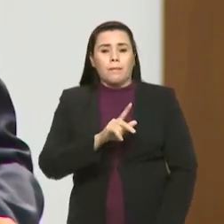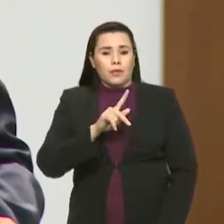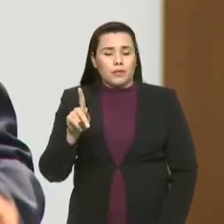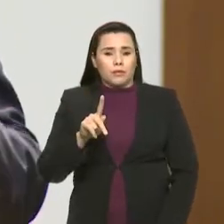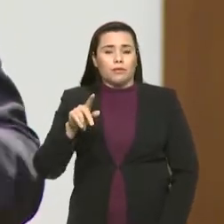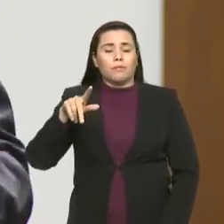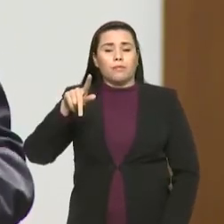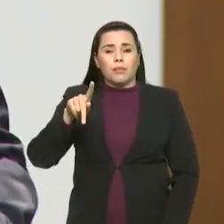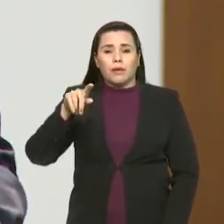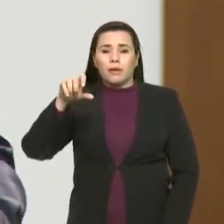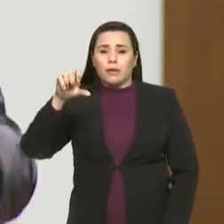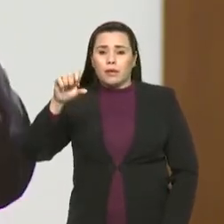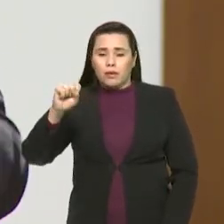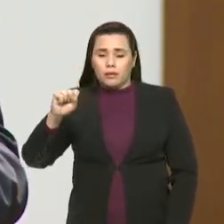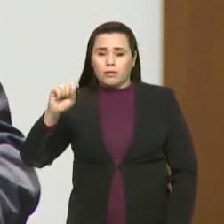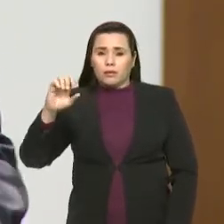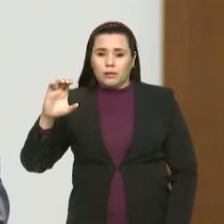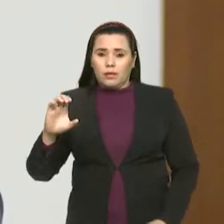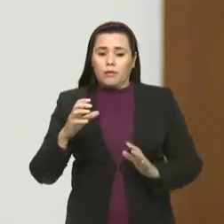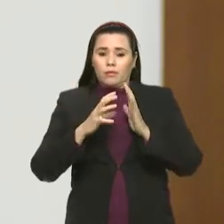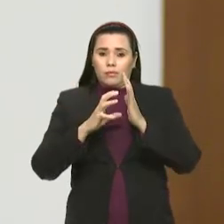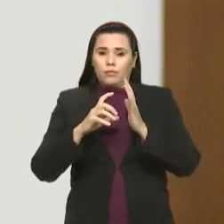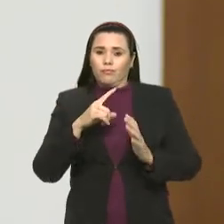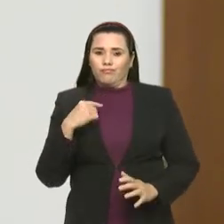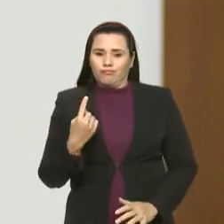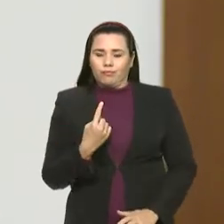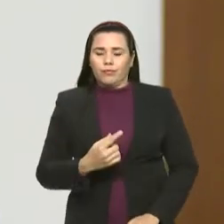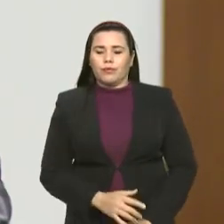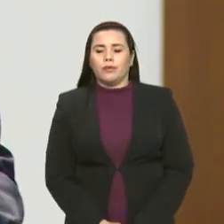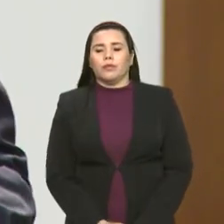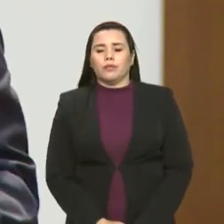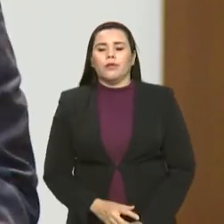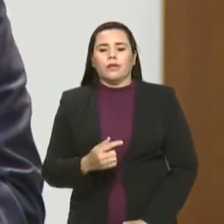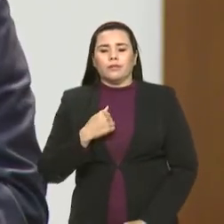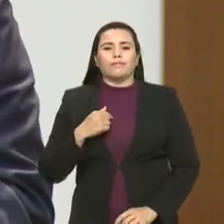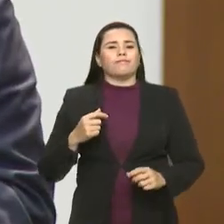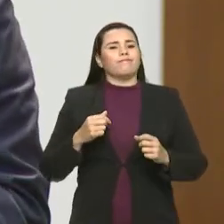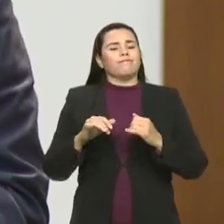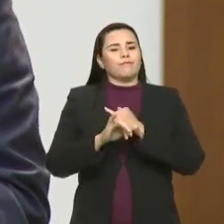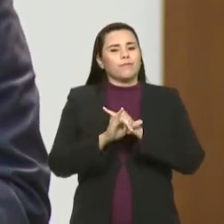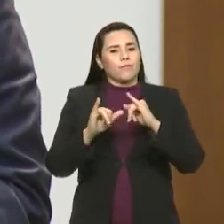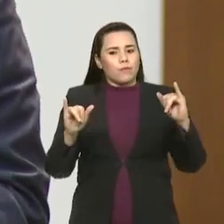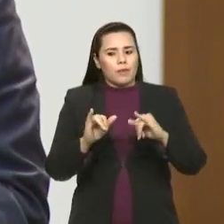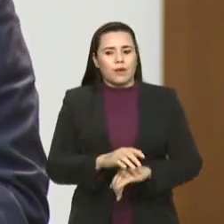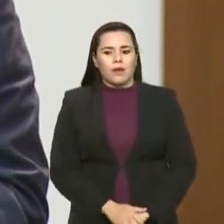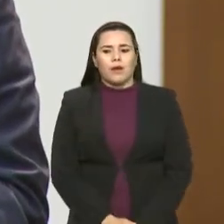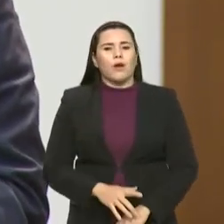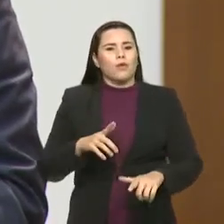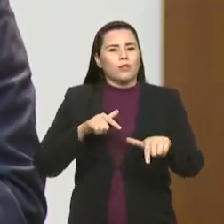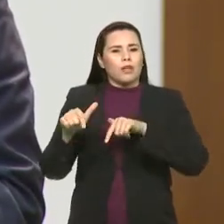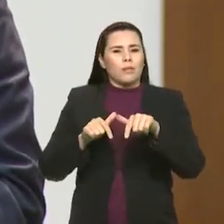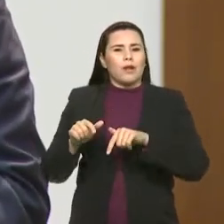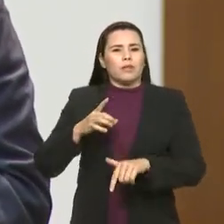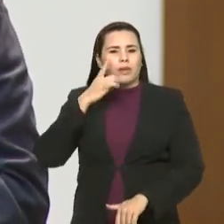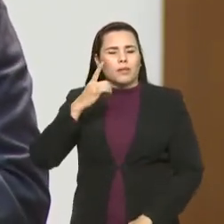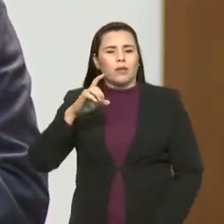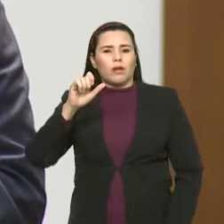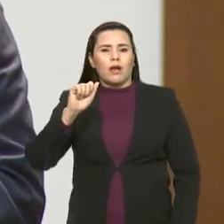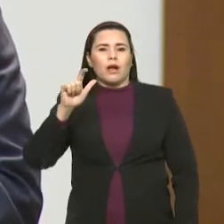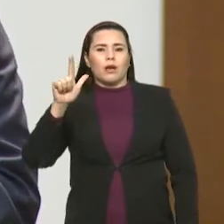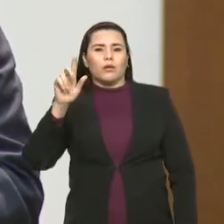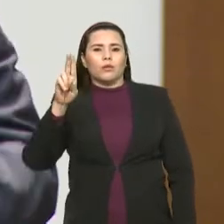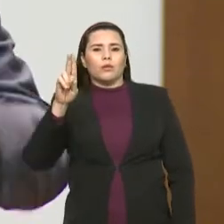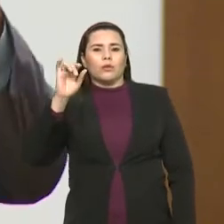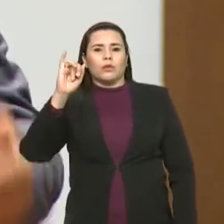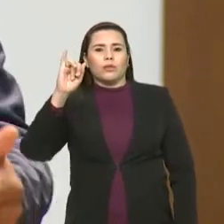do Brasil. Então, mais uma vez, eu quero destacar as ações do deputado Aloysio Mendes como presidente do